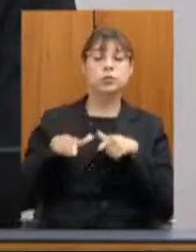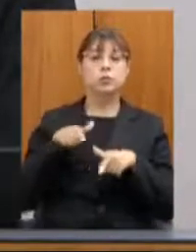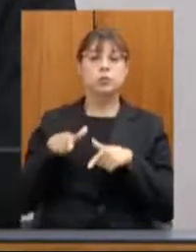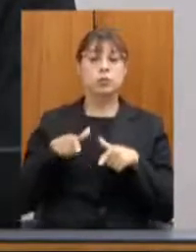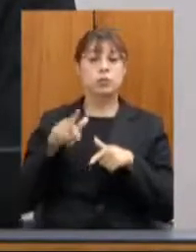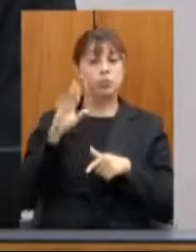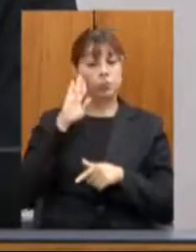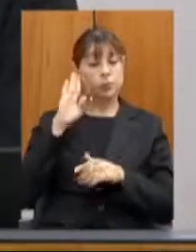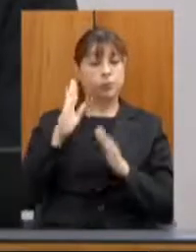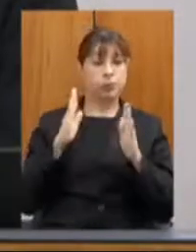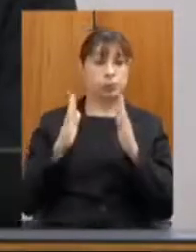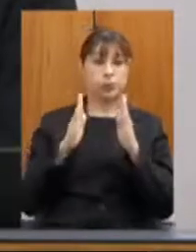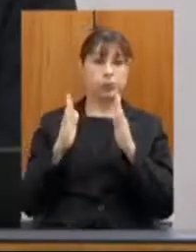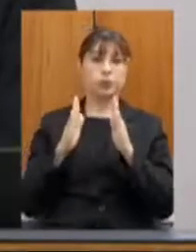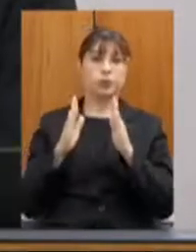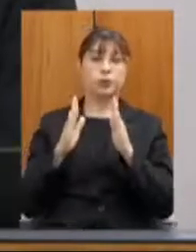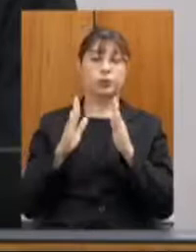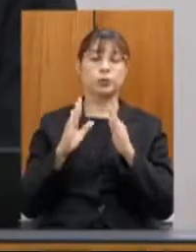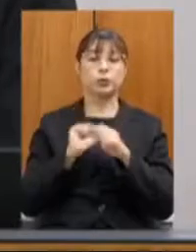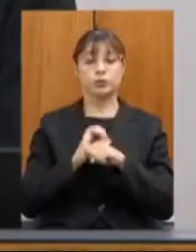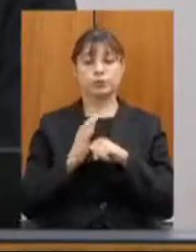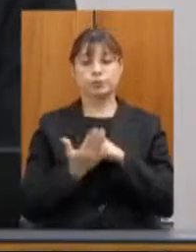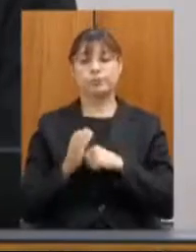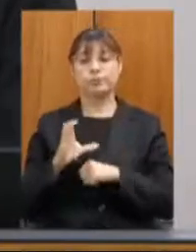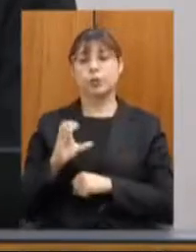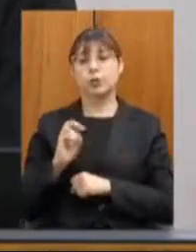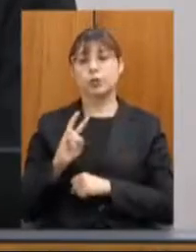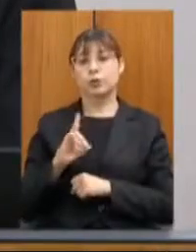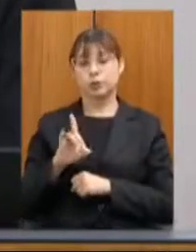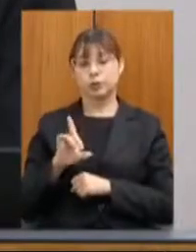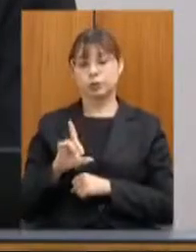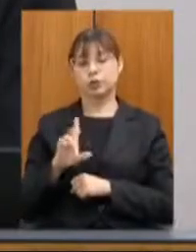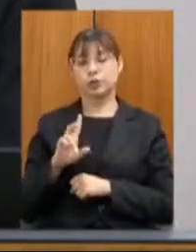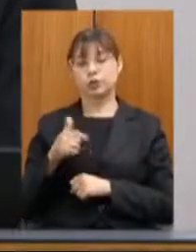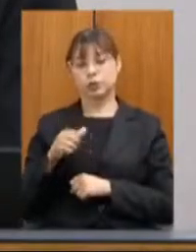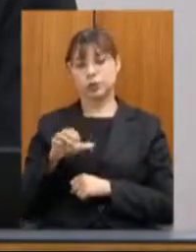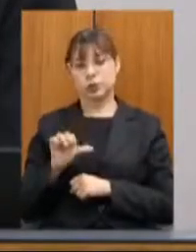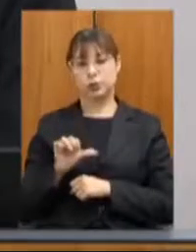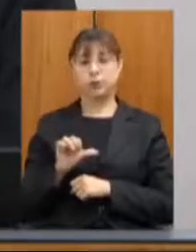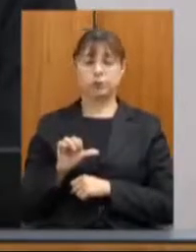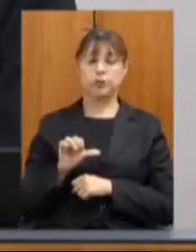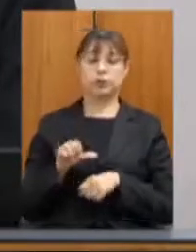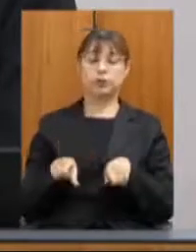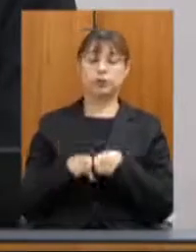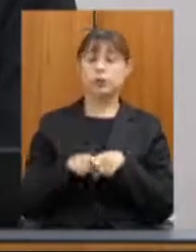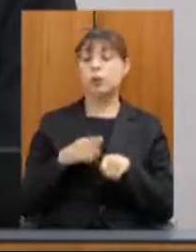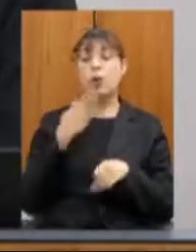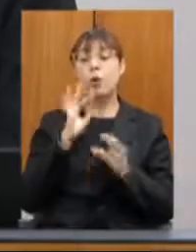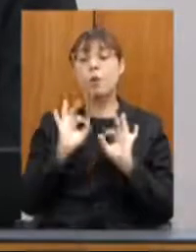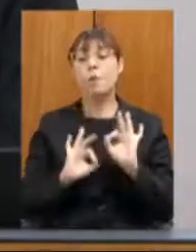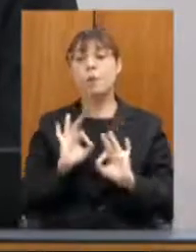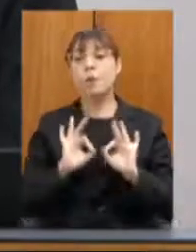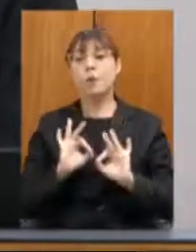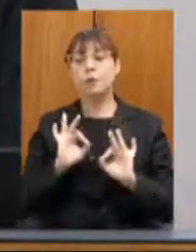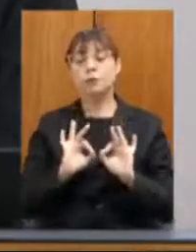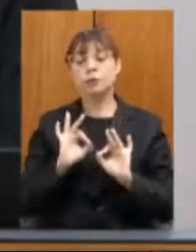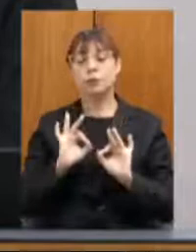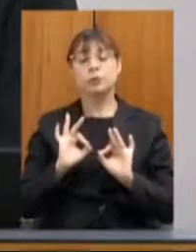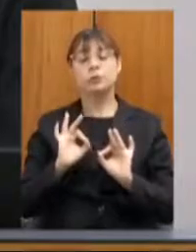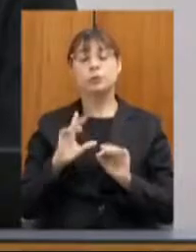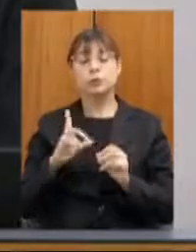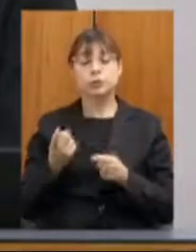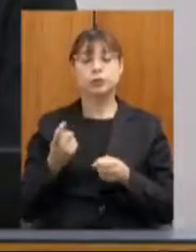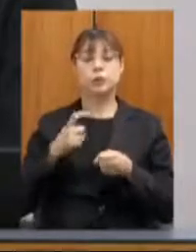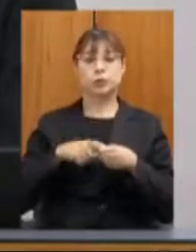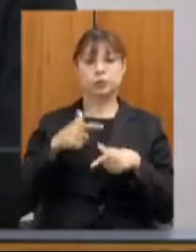enfrentamento da pandemia de Covid-19 e de seus impactos, bem como sobre o planejamento para a retomada das